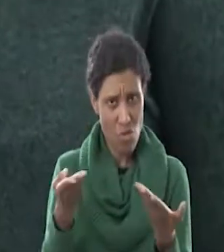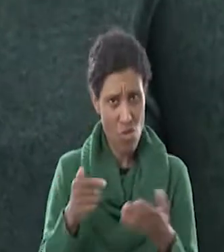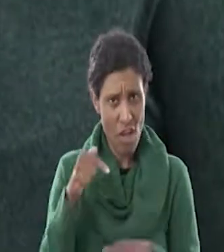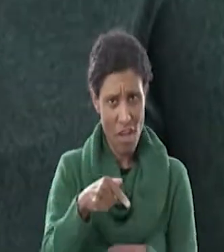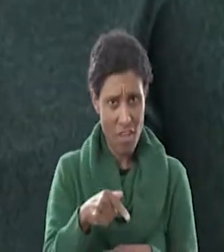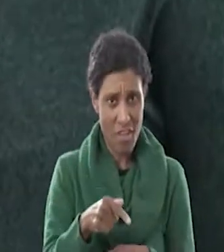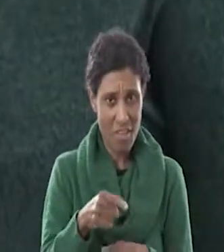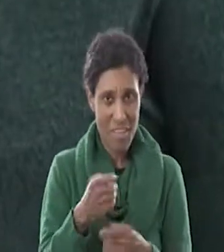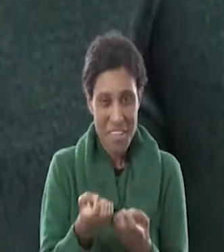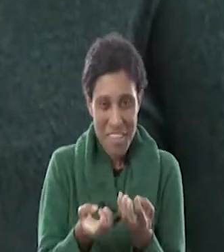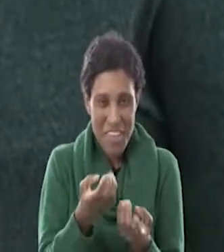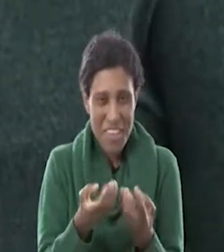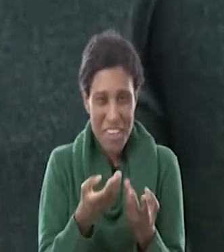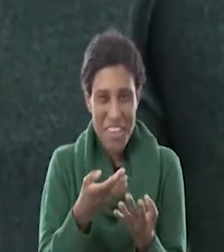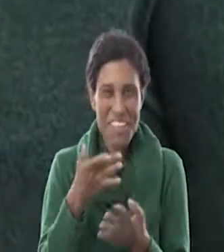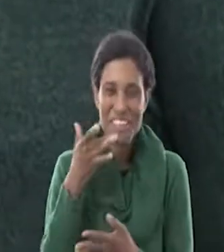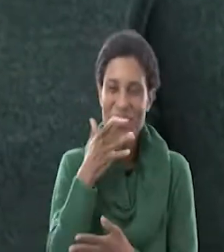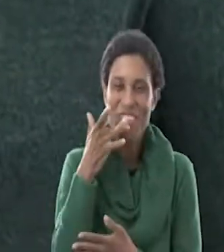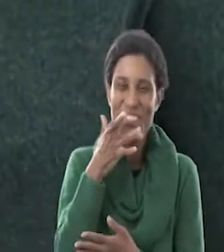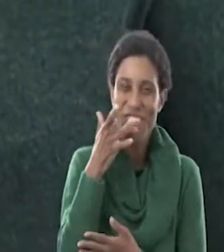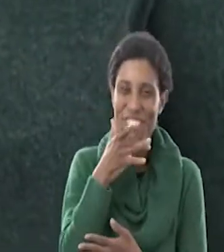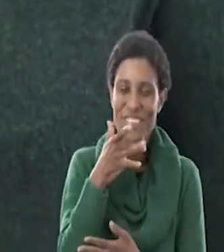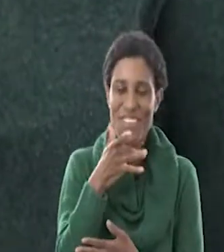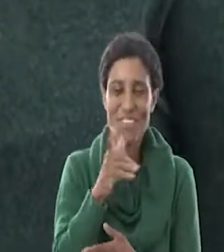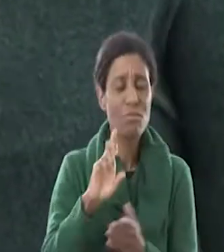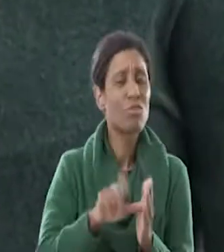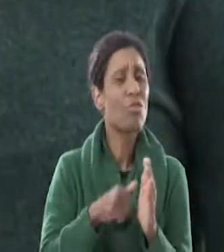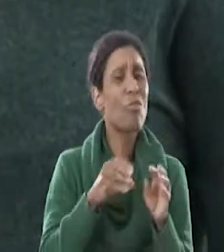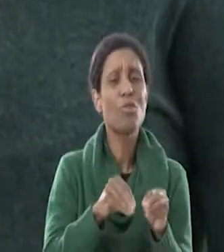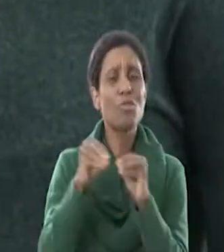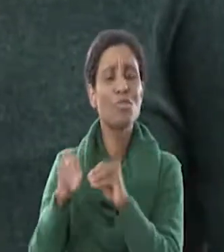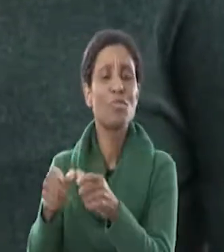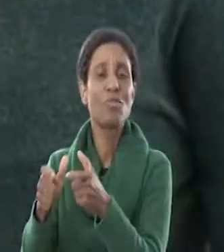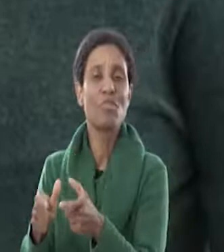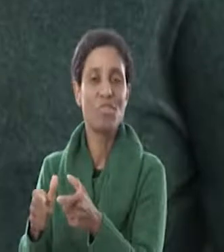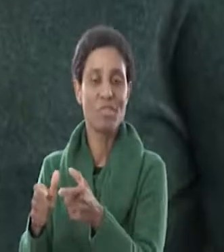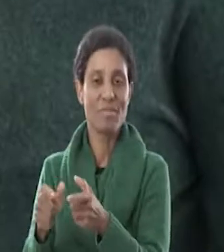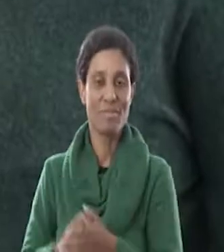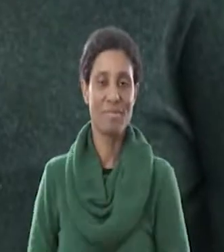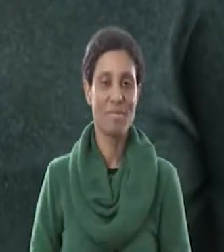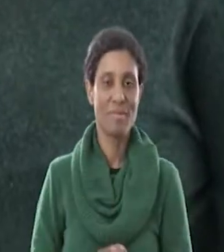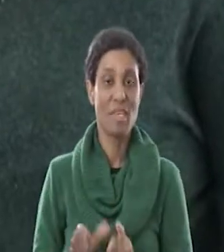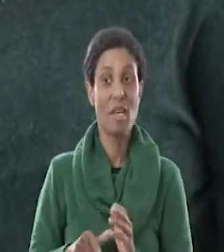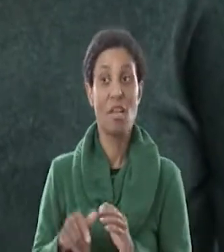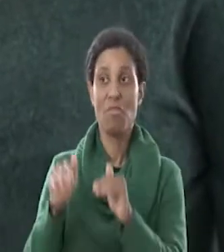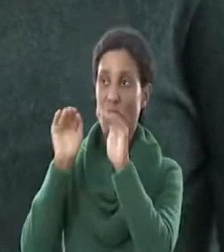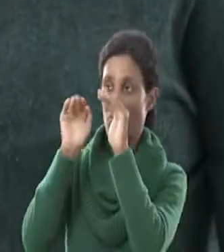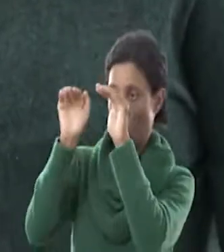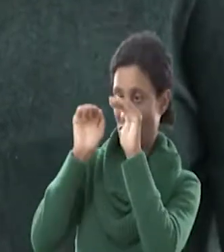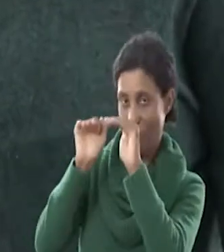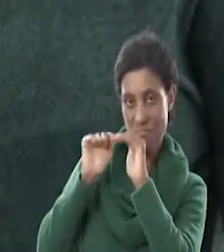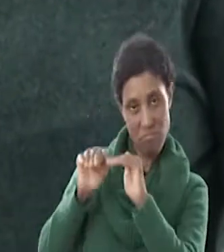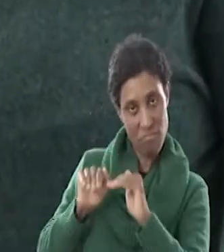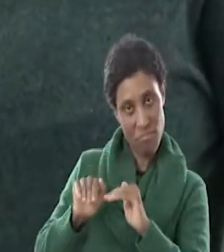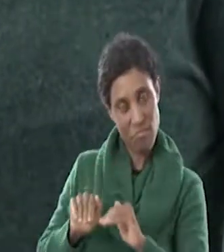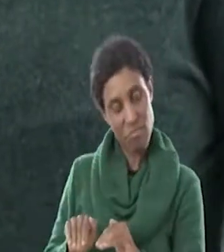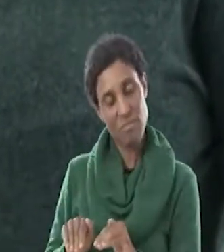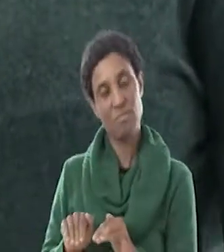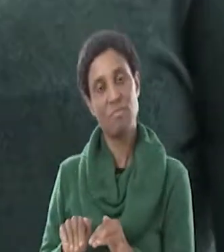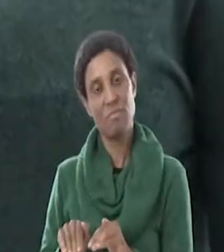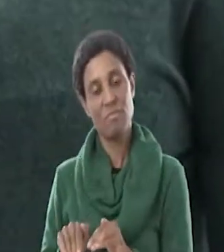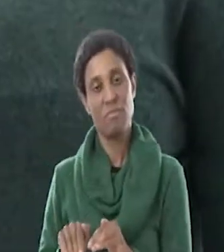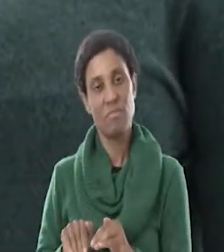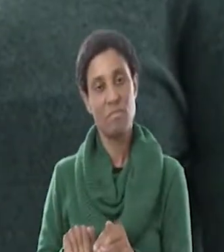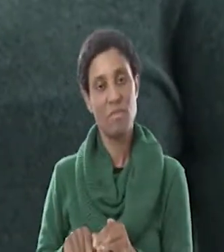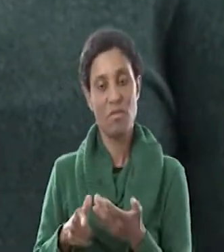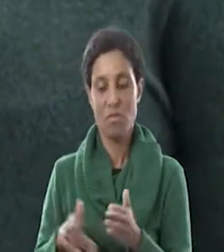Vazado aqui já, inclusive tá morninho ainda, né, Evandro? Sim, sim. Daqui ele vai para onde? Daqui ele segue para a expedição, produto final, a expedição